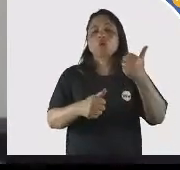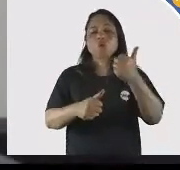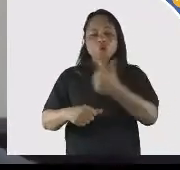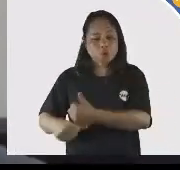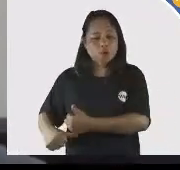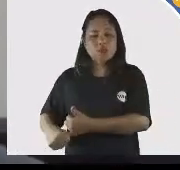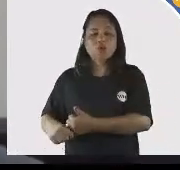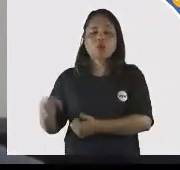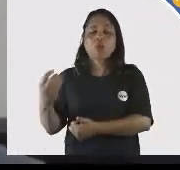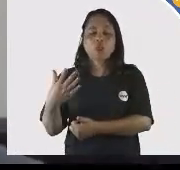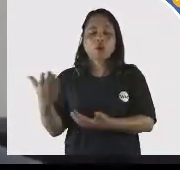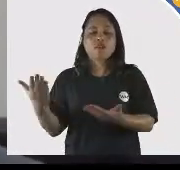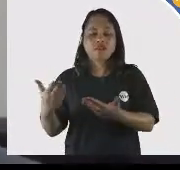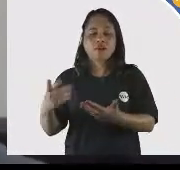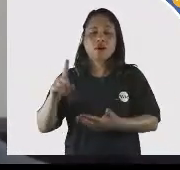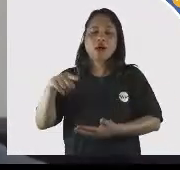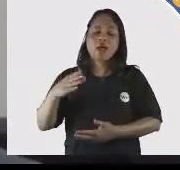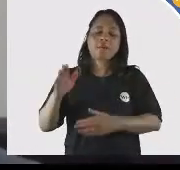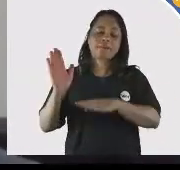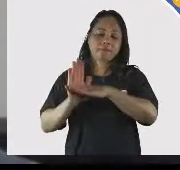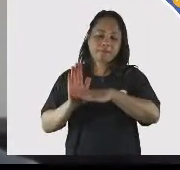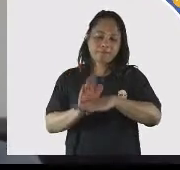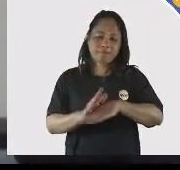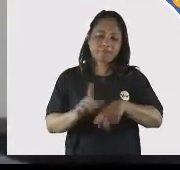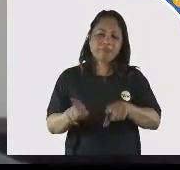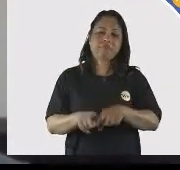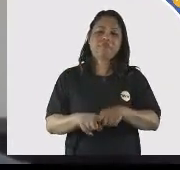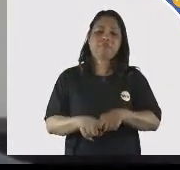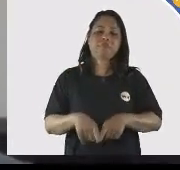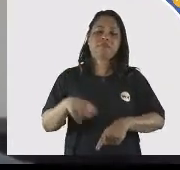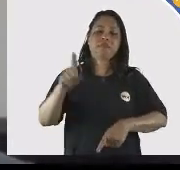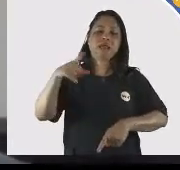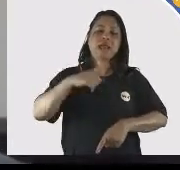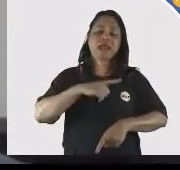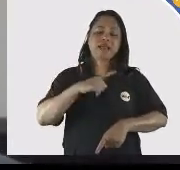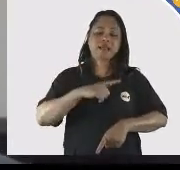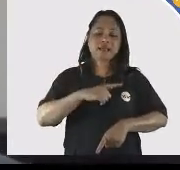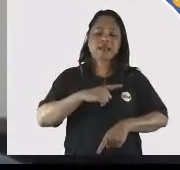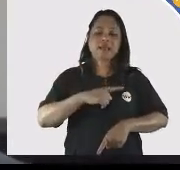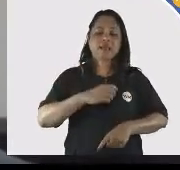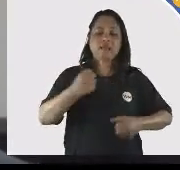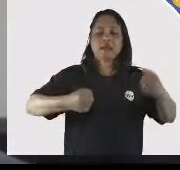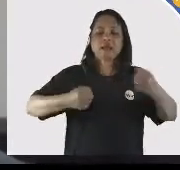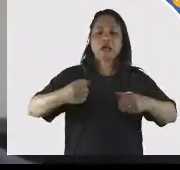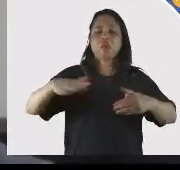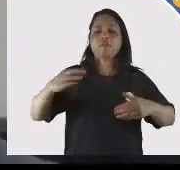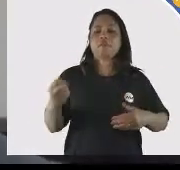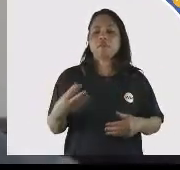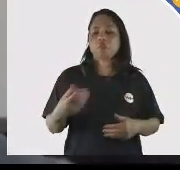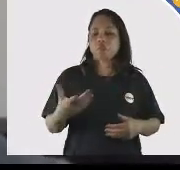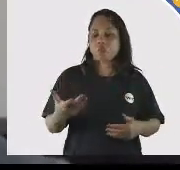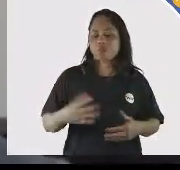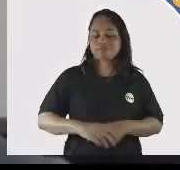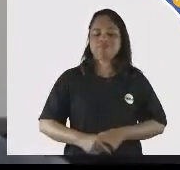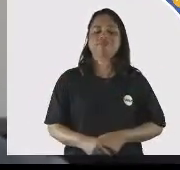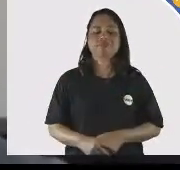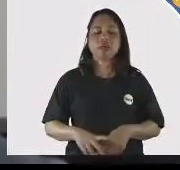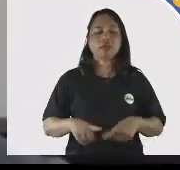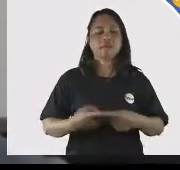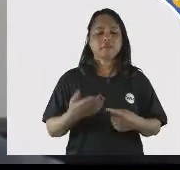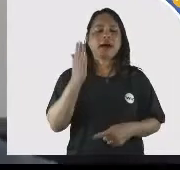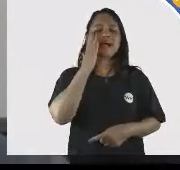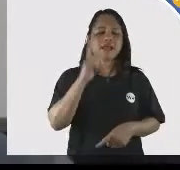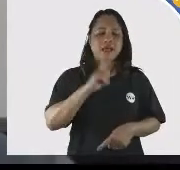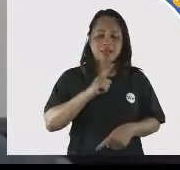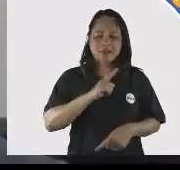bastante aí na renovação e diminuir também a idade média da frota brasileira É mas eu tenho certeza que não só esse não só